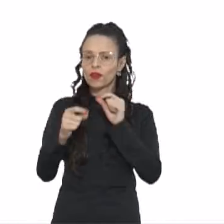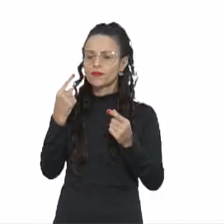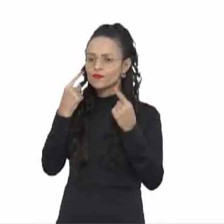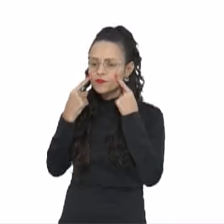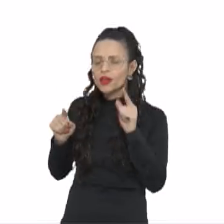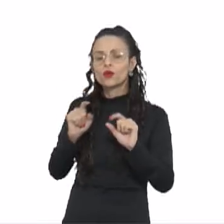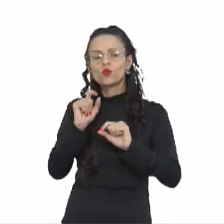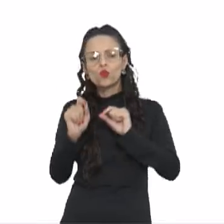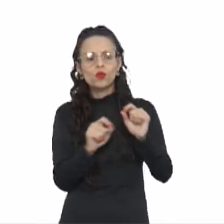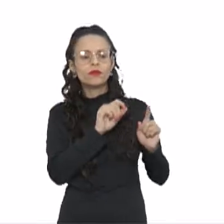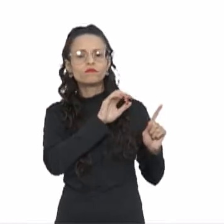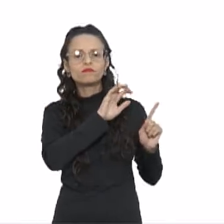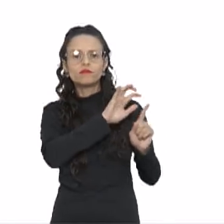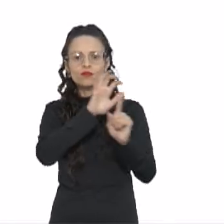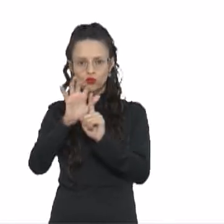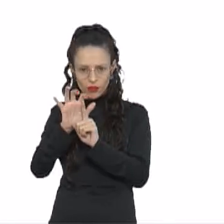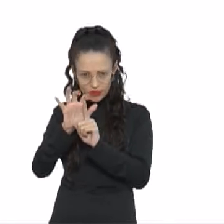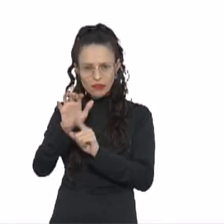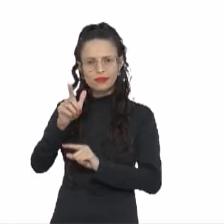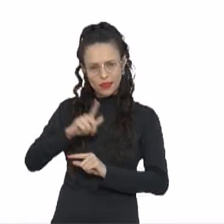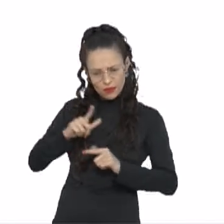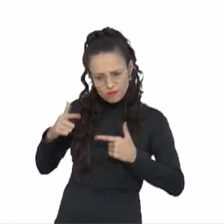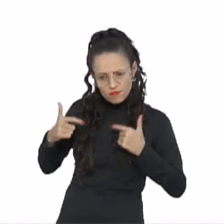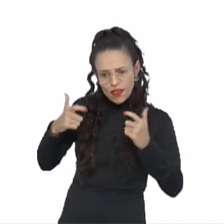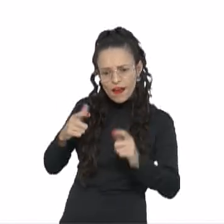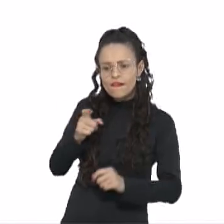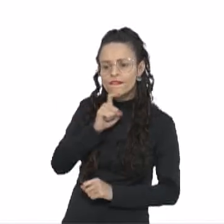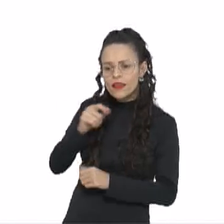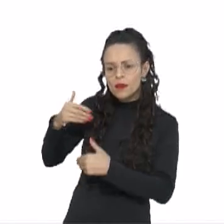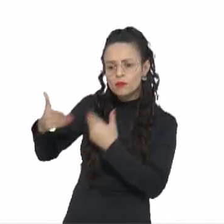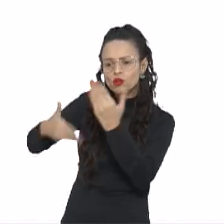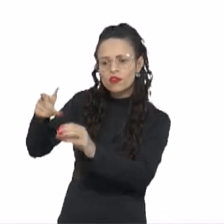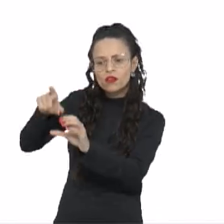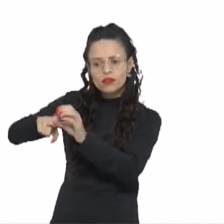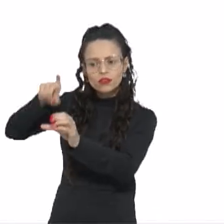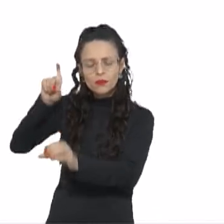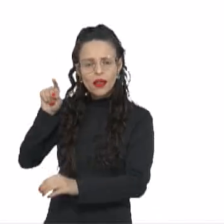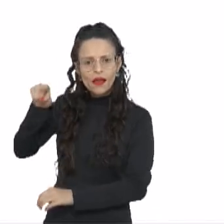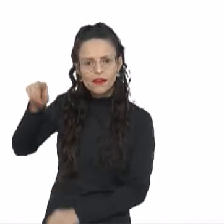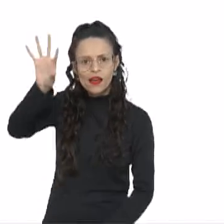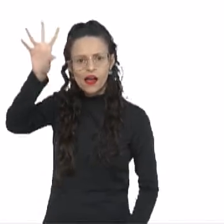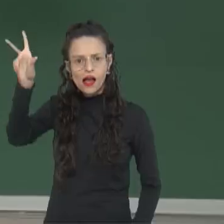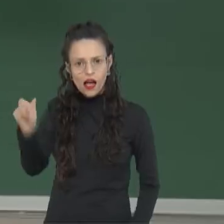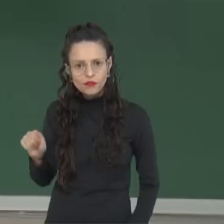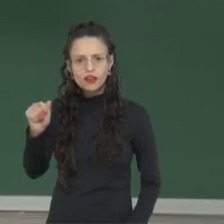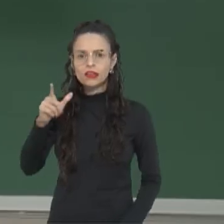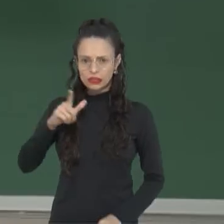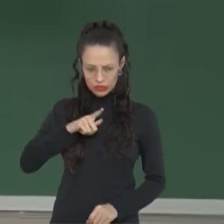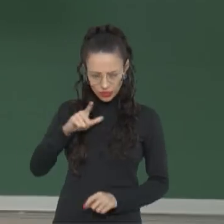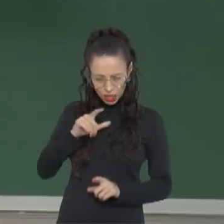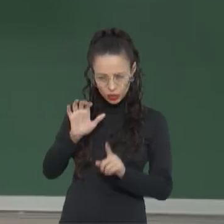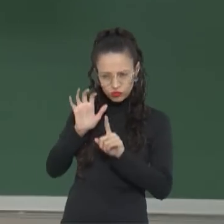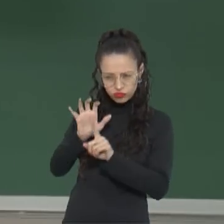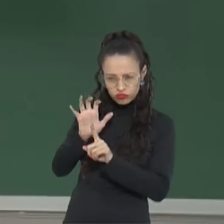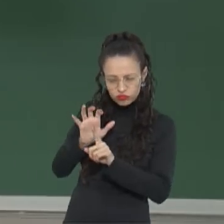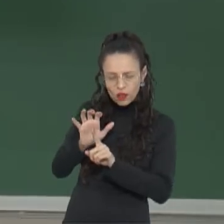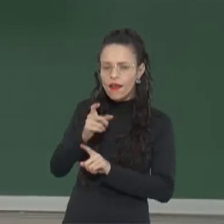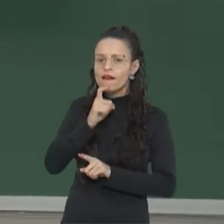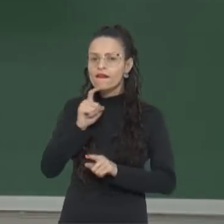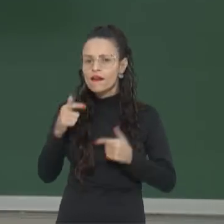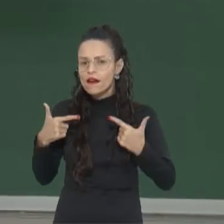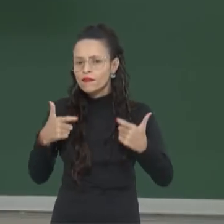possível influência da Guerra Fria nesses processos de independência dos países